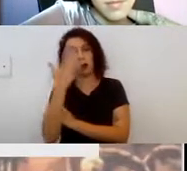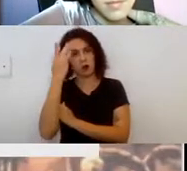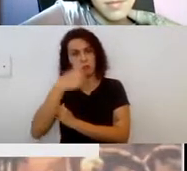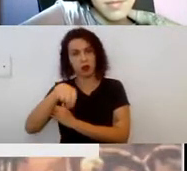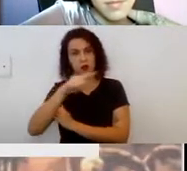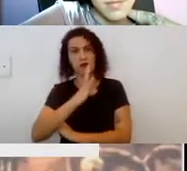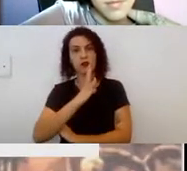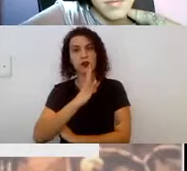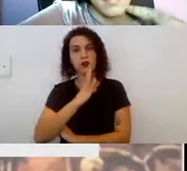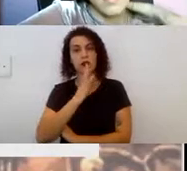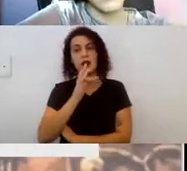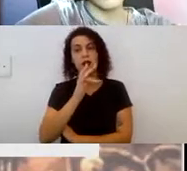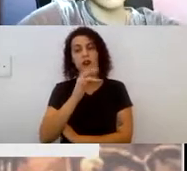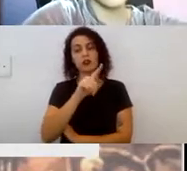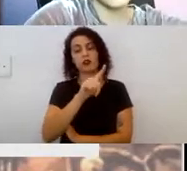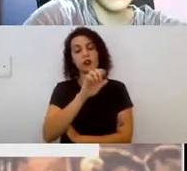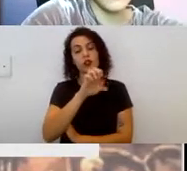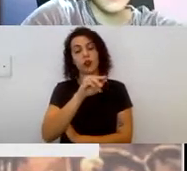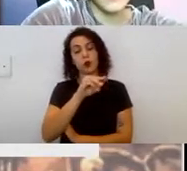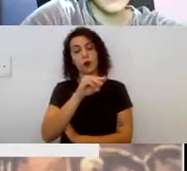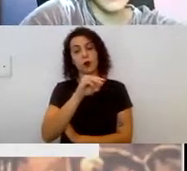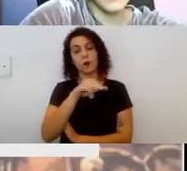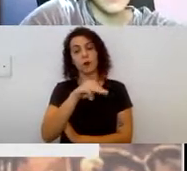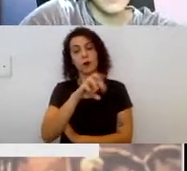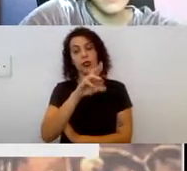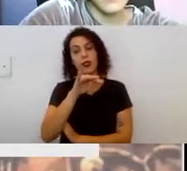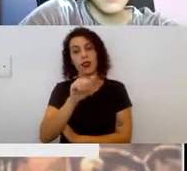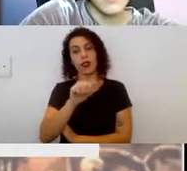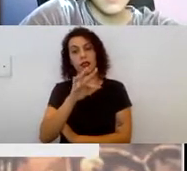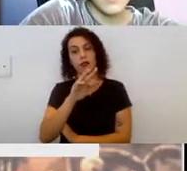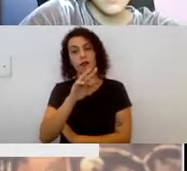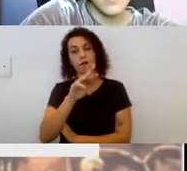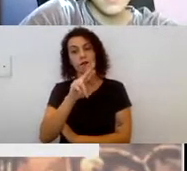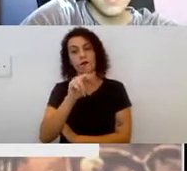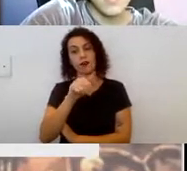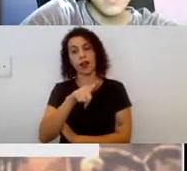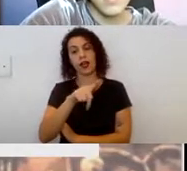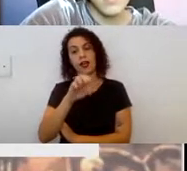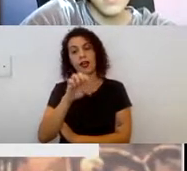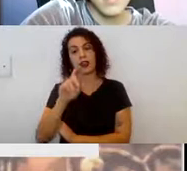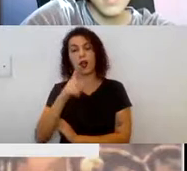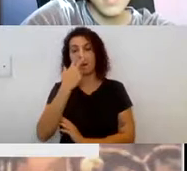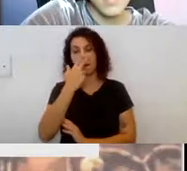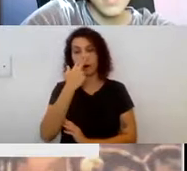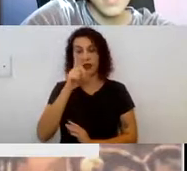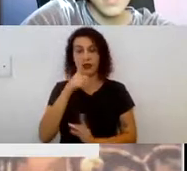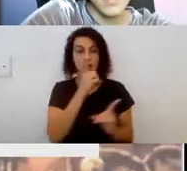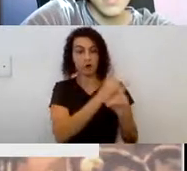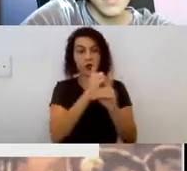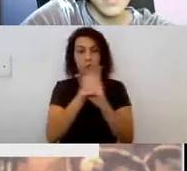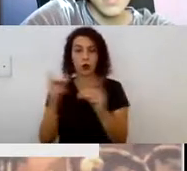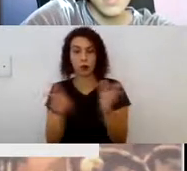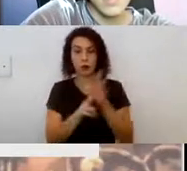no fractal na geometria fractal que ela geometria encontrado as pessoas falam que a geometria encontrada na natureza